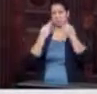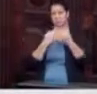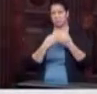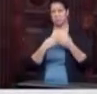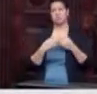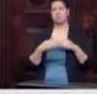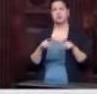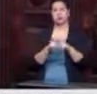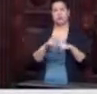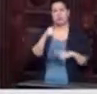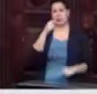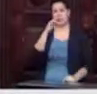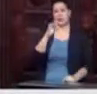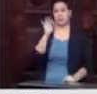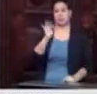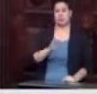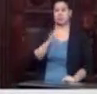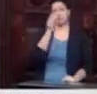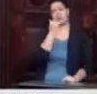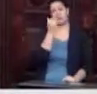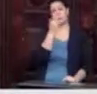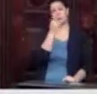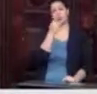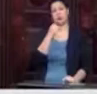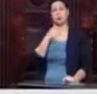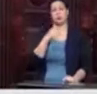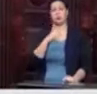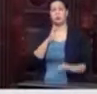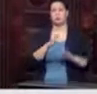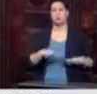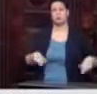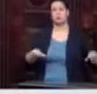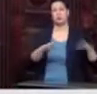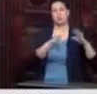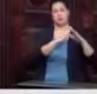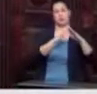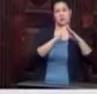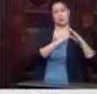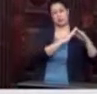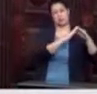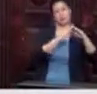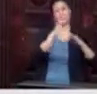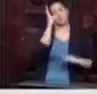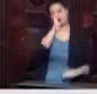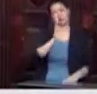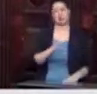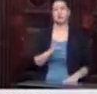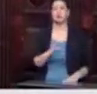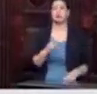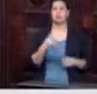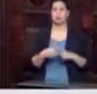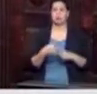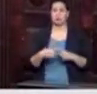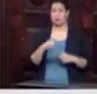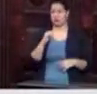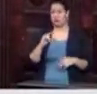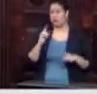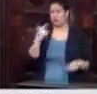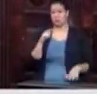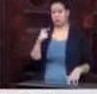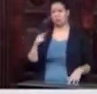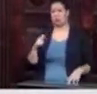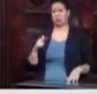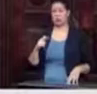produzem 70% dos alimentos consumidos nas casas brasileiras e que, se não tiverem uma Previdência